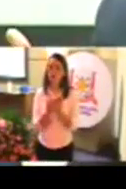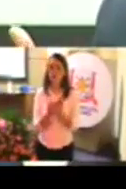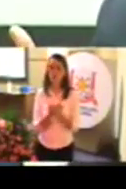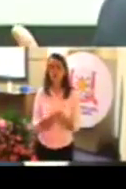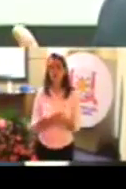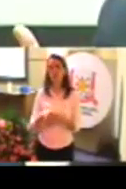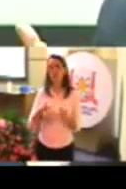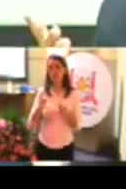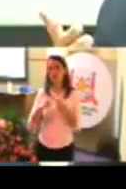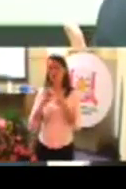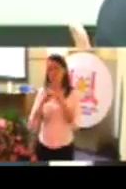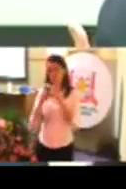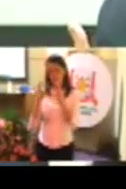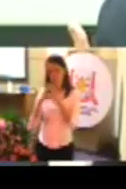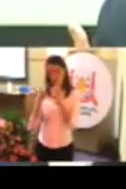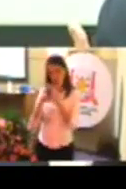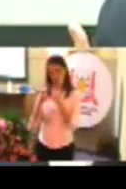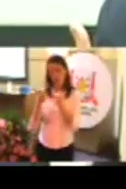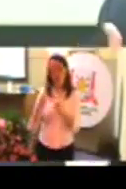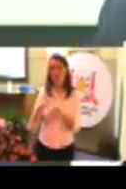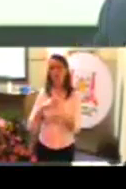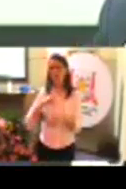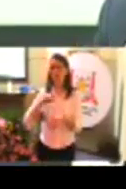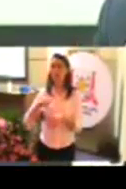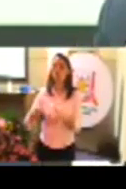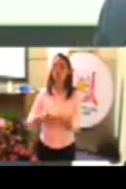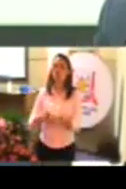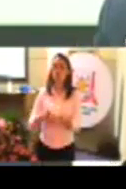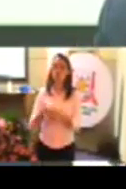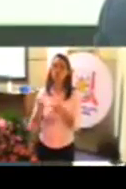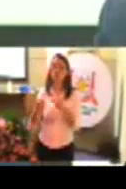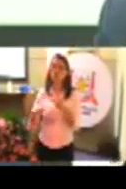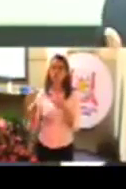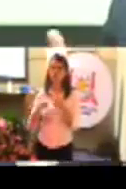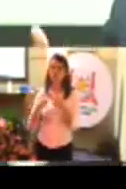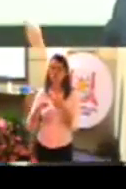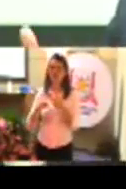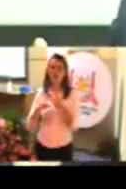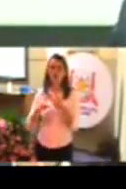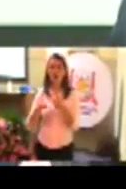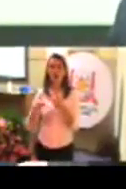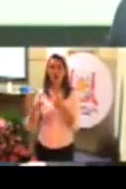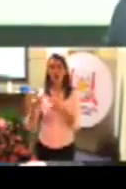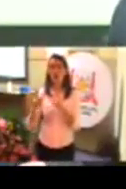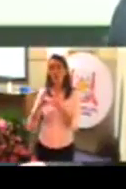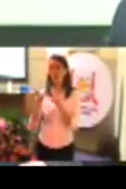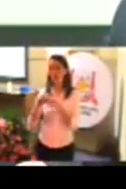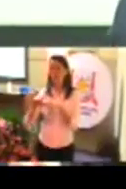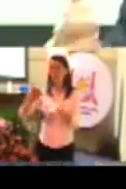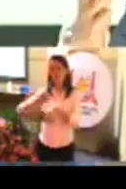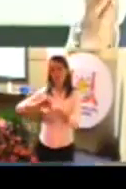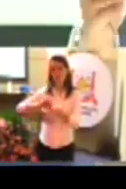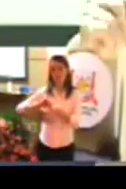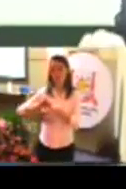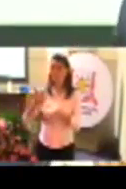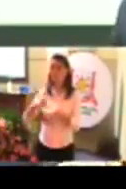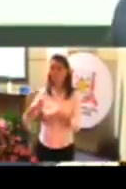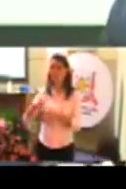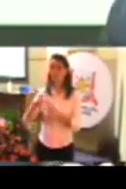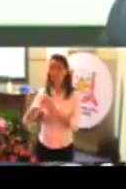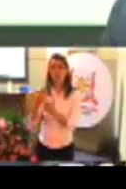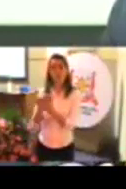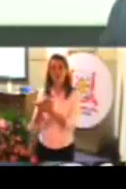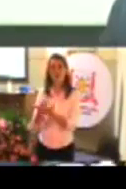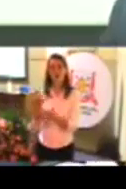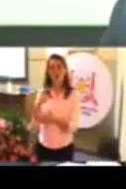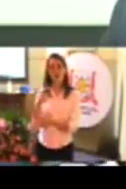A capital, Florianópolis, a Câmara Municipal de Florianópolis não tem escola do legislativo ainda. Amanhã nós vamos ter uma